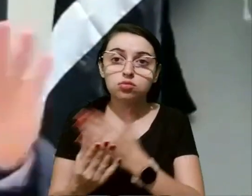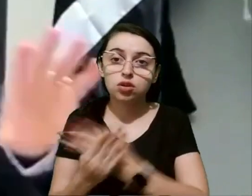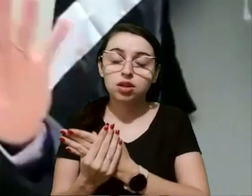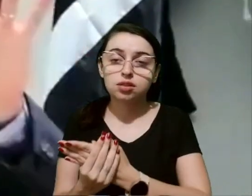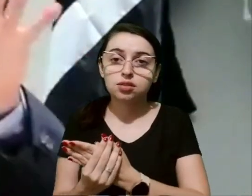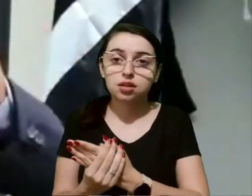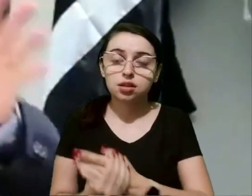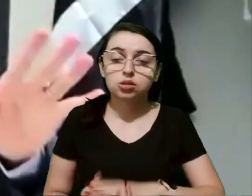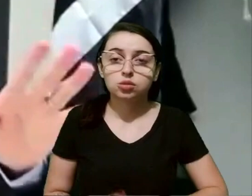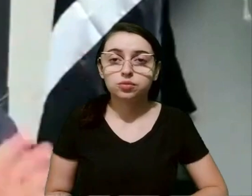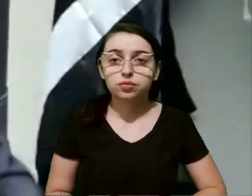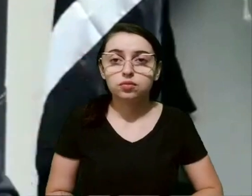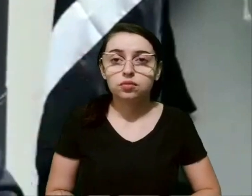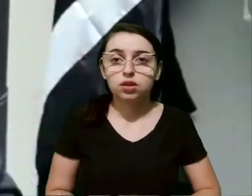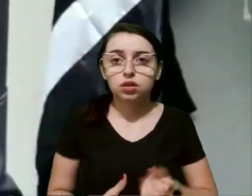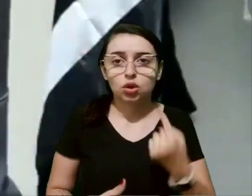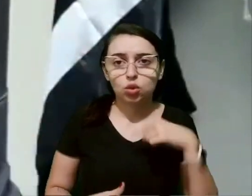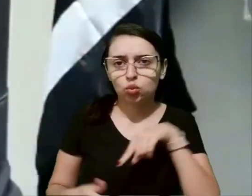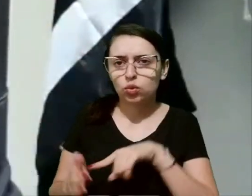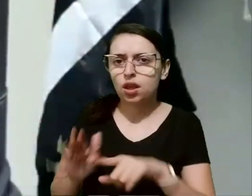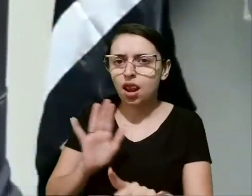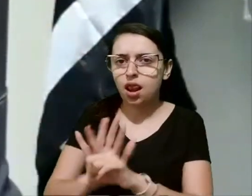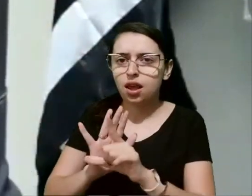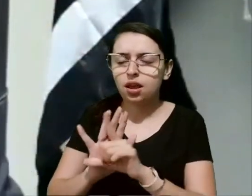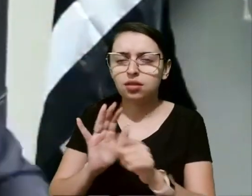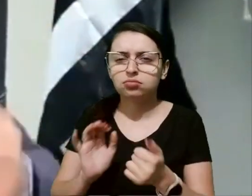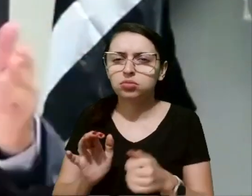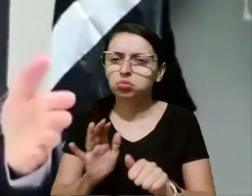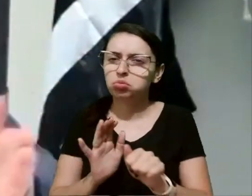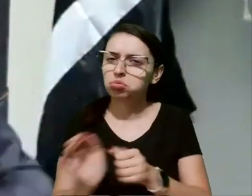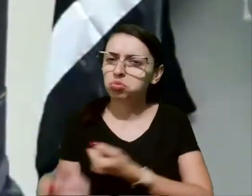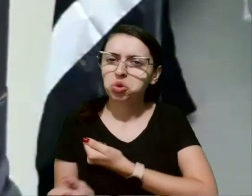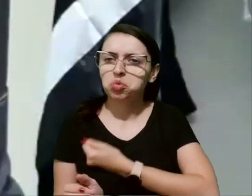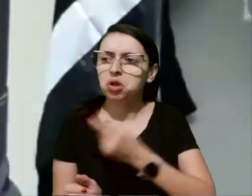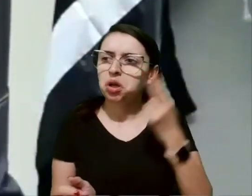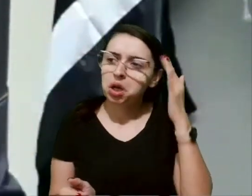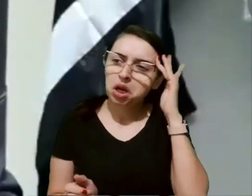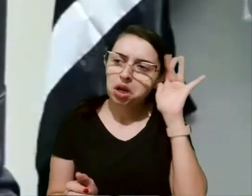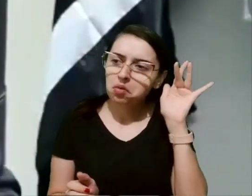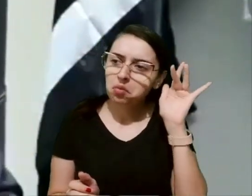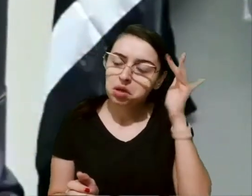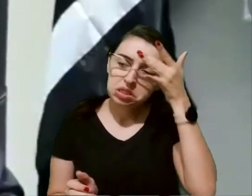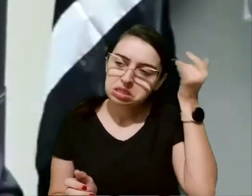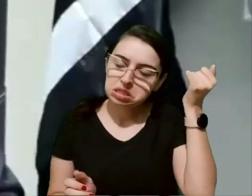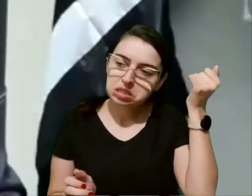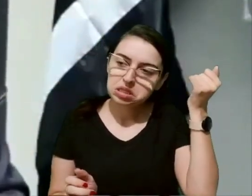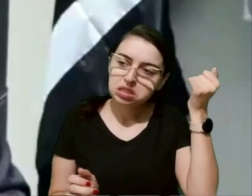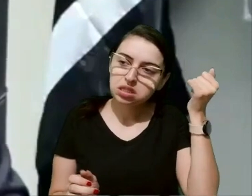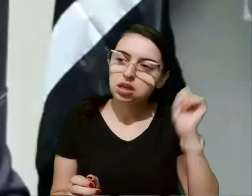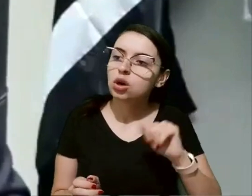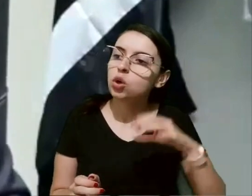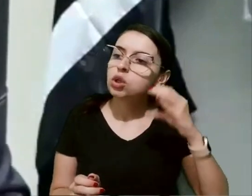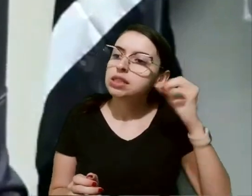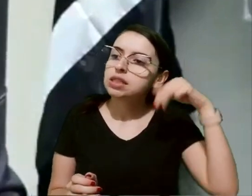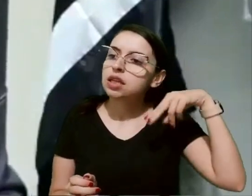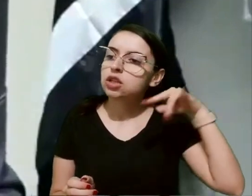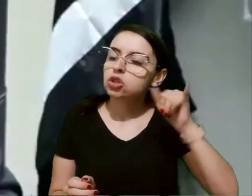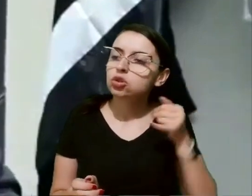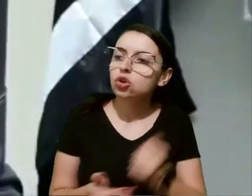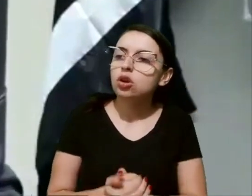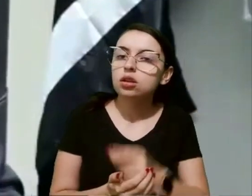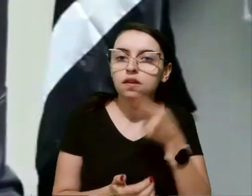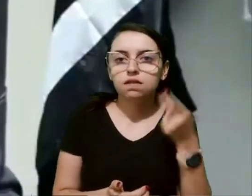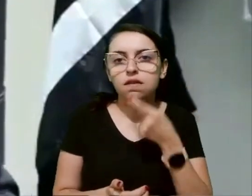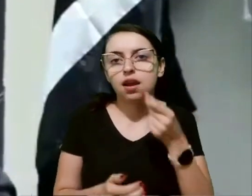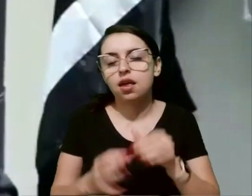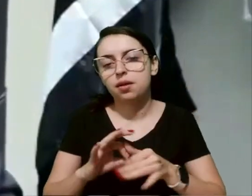toa no dispositivo da Constituição Federal, eu não me recordo o número agora, mas é o que trata do CNJ, tem lá, uma passagem que diz que